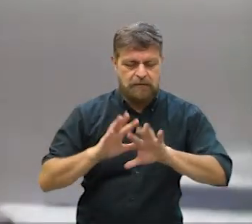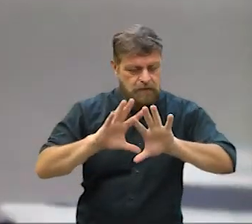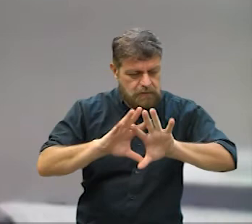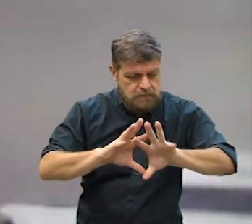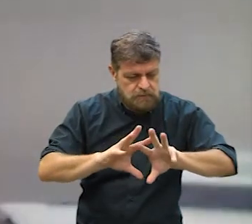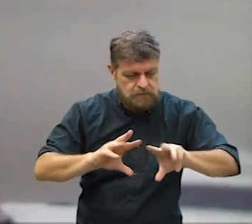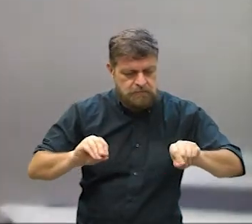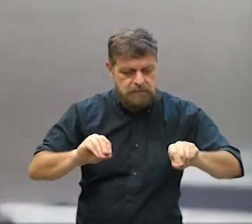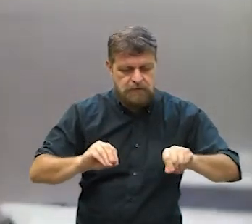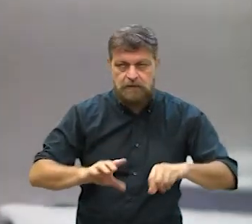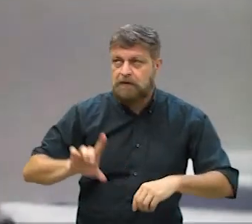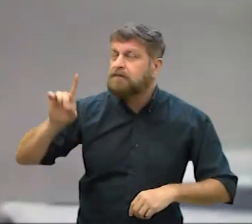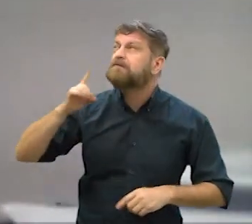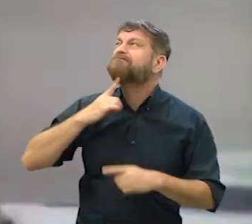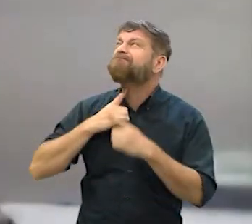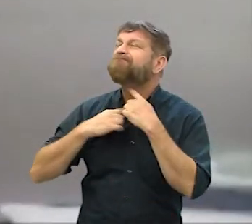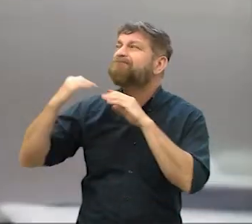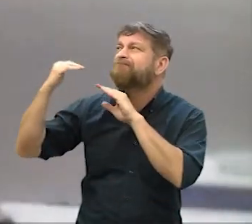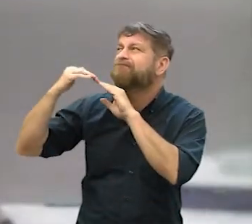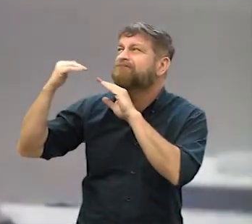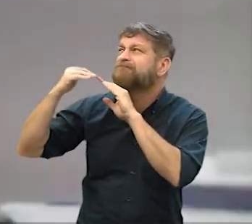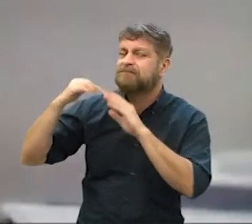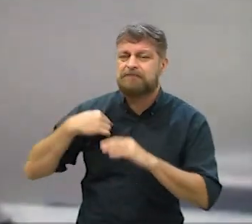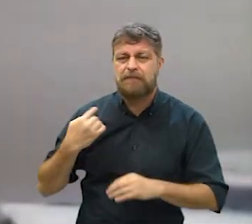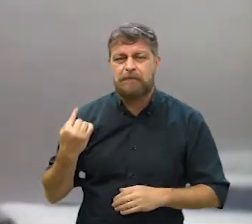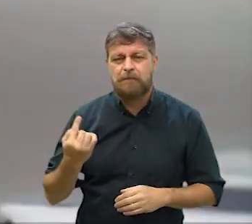Deus quiser, nós vamos